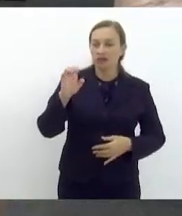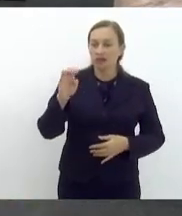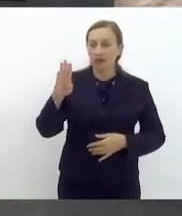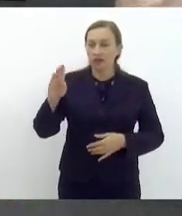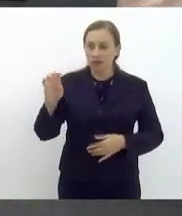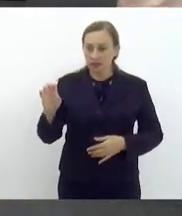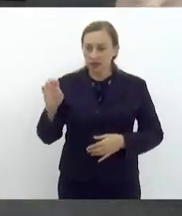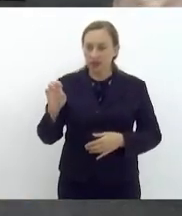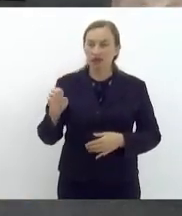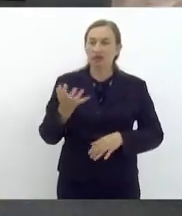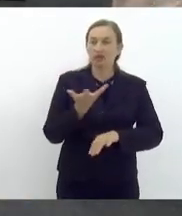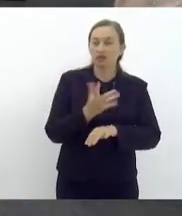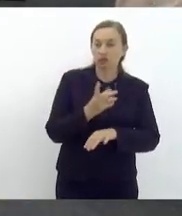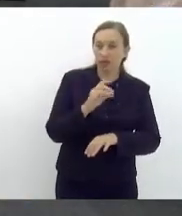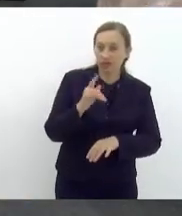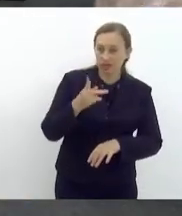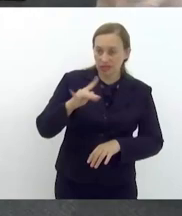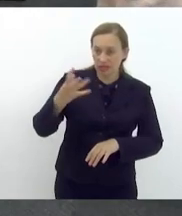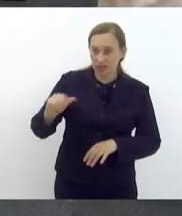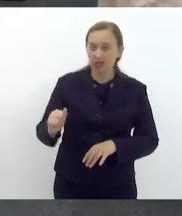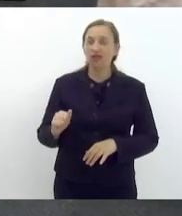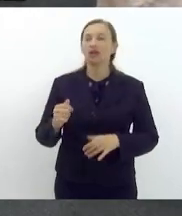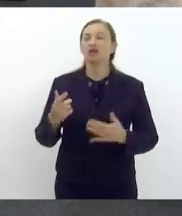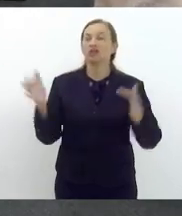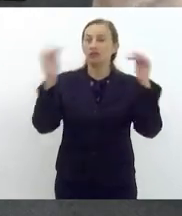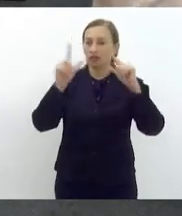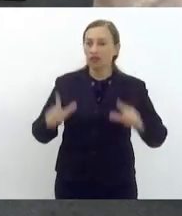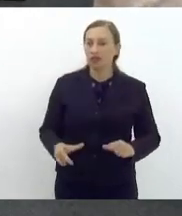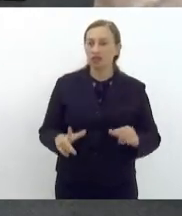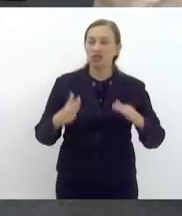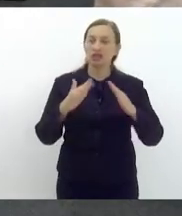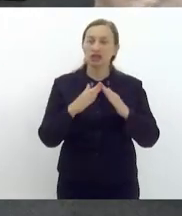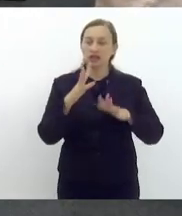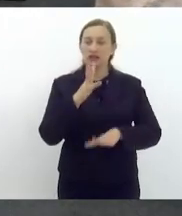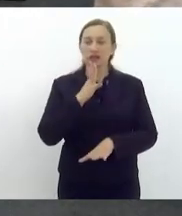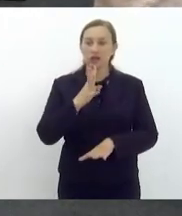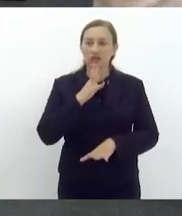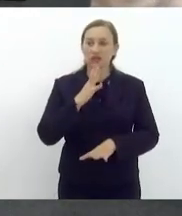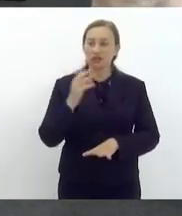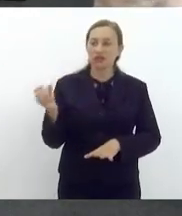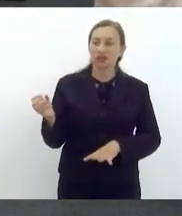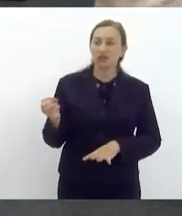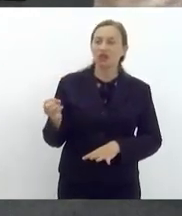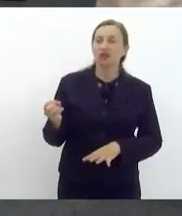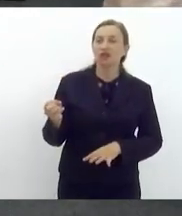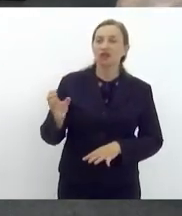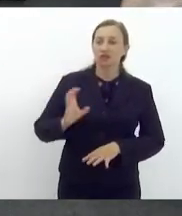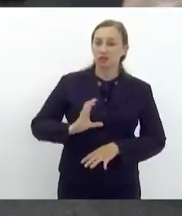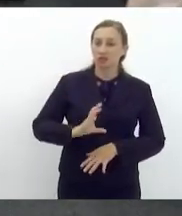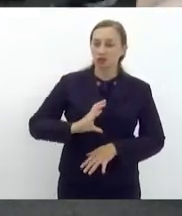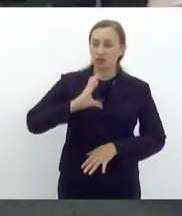dos pracinhas e fico feliz dessa casa estar reconhecendo esses nobres combatentes. Muito obrigado.